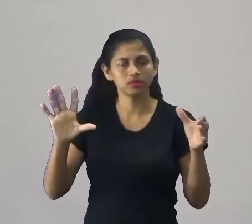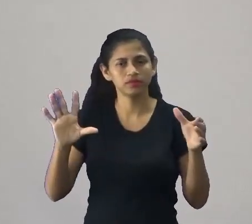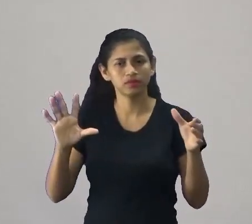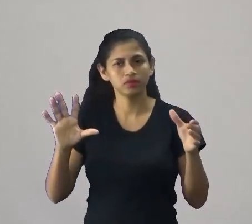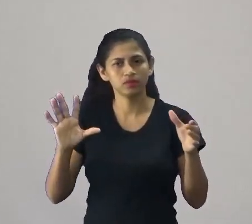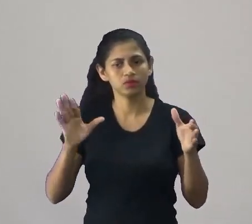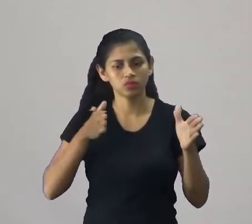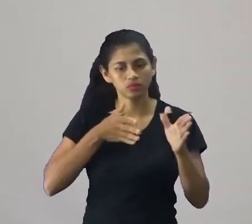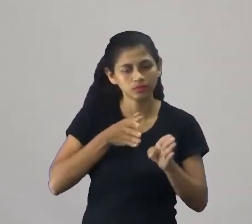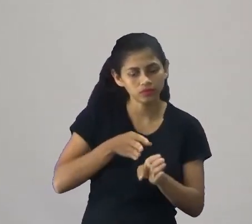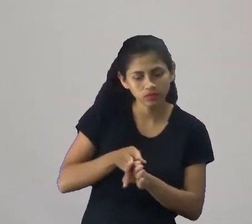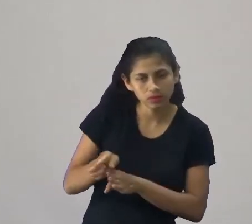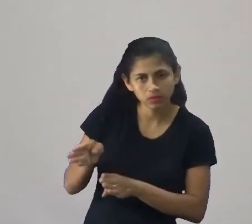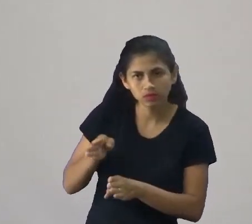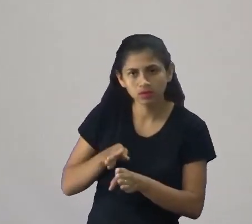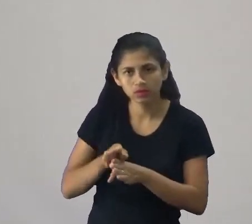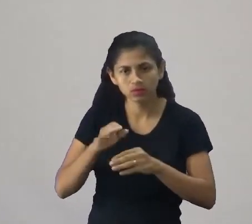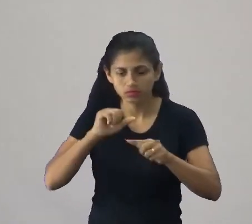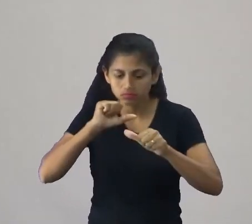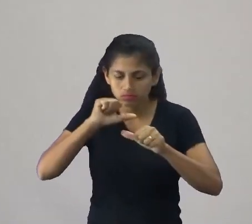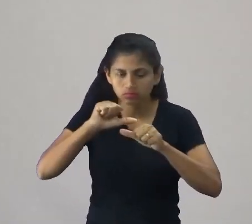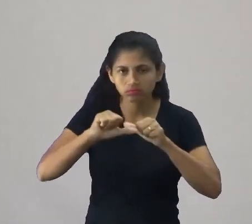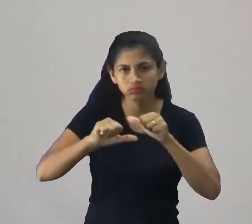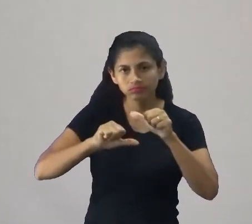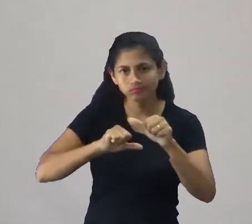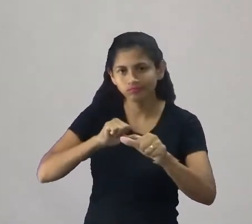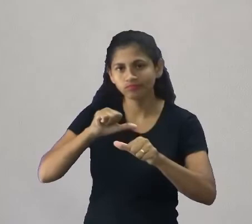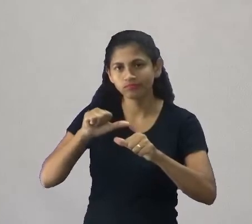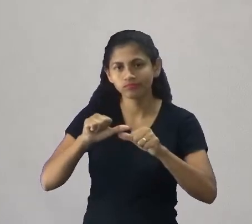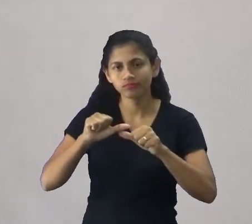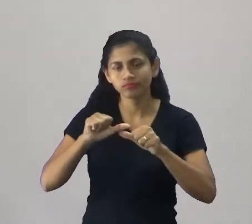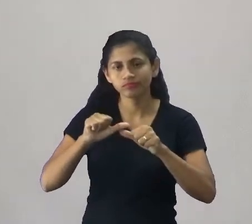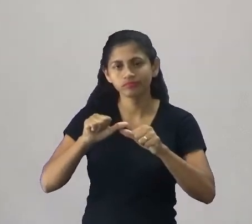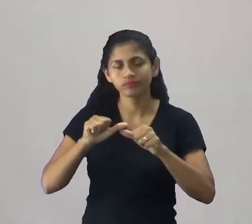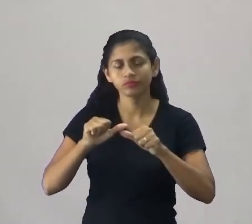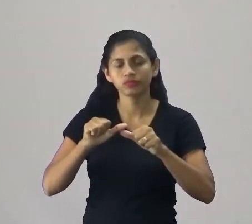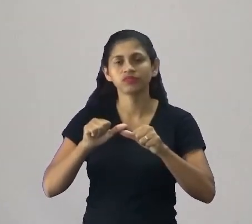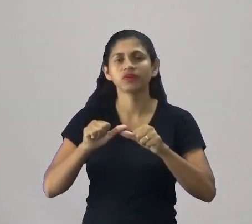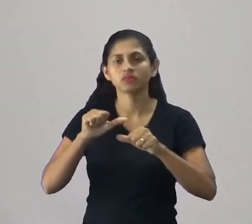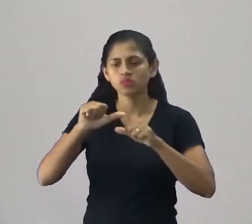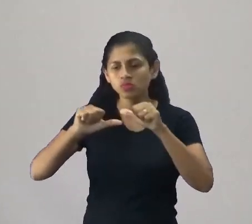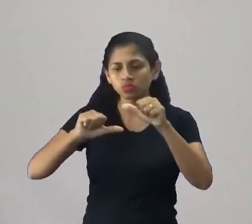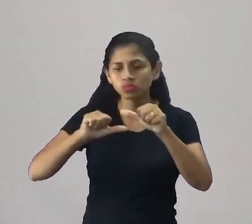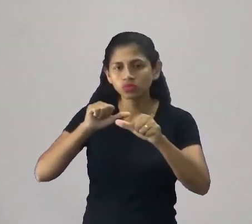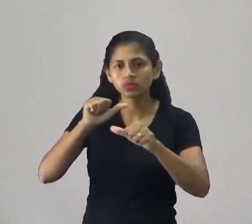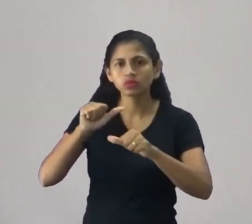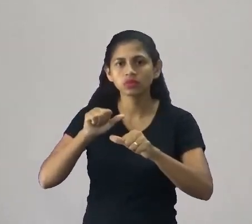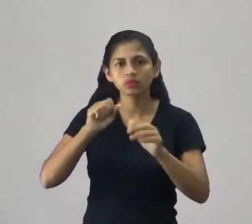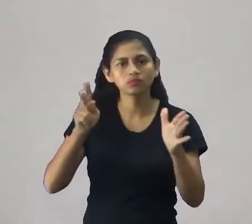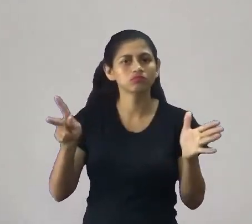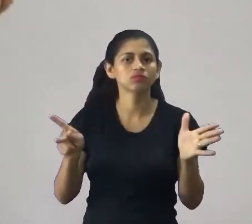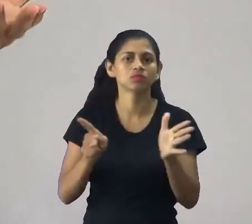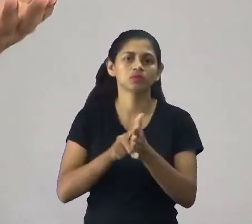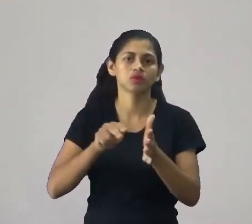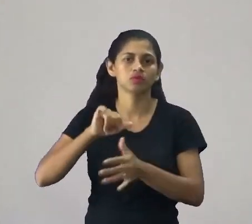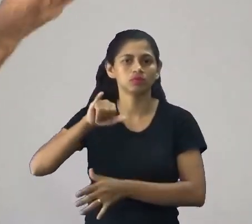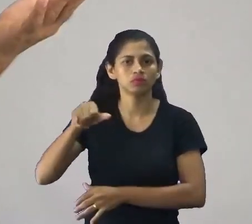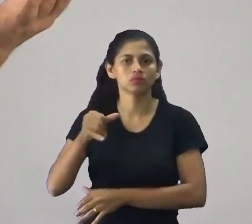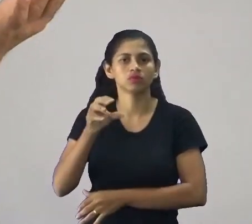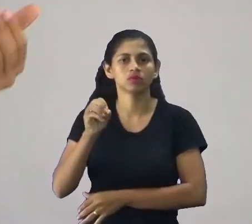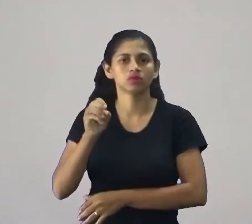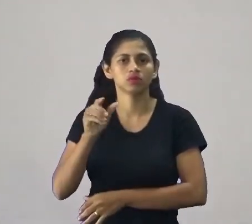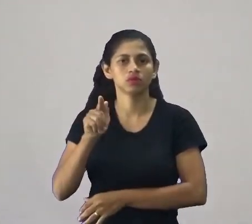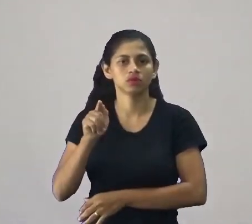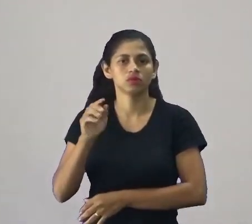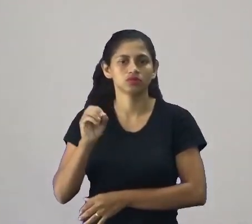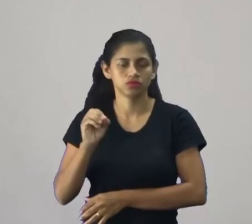vai direcionando e modificando, a gente vai configurando ela como o quê? Como jogo. E o jogo tem o quê? É isso mesmo,